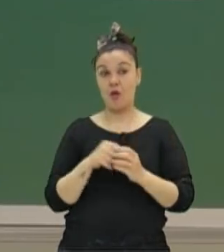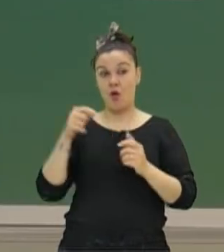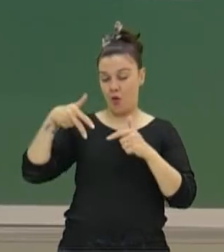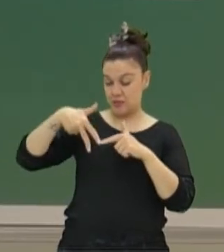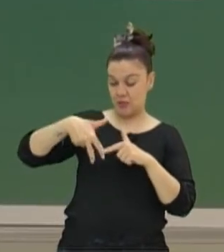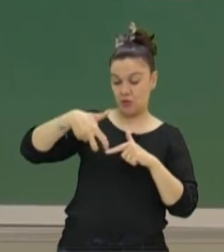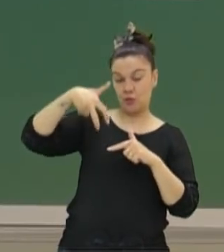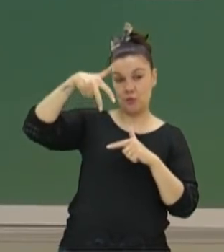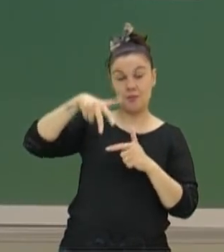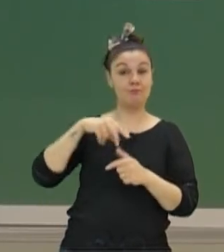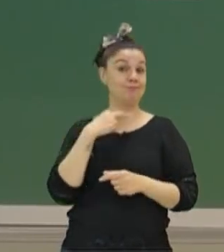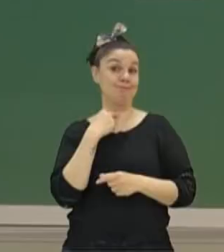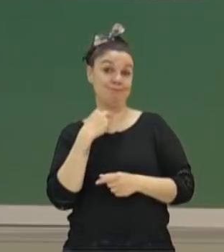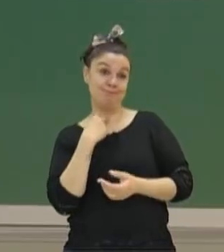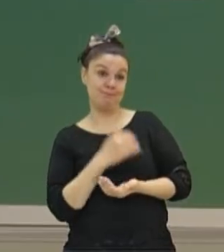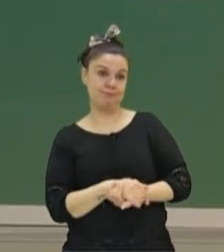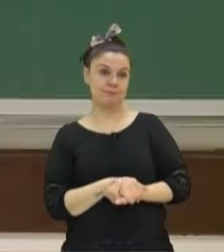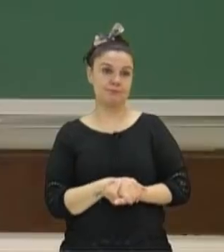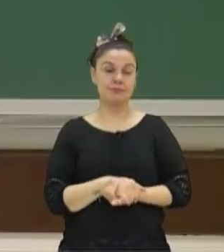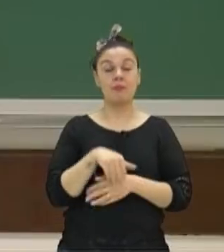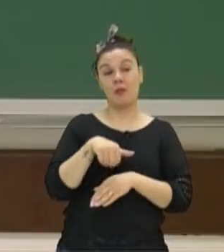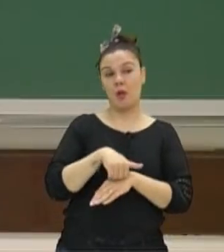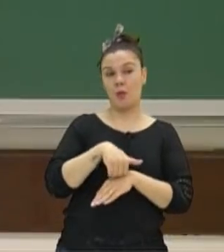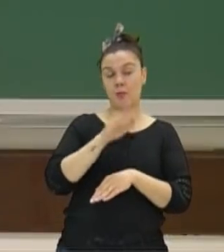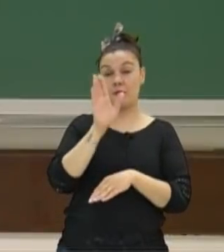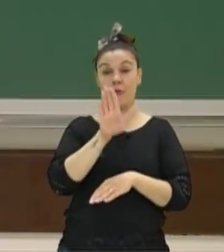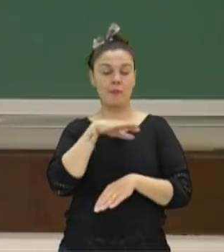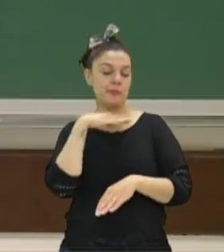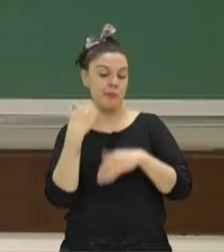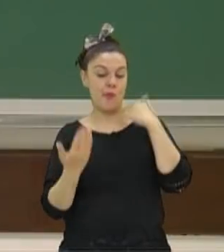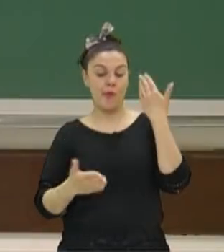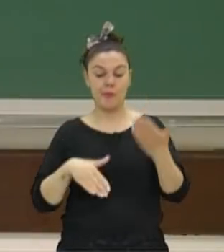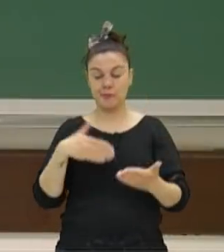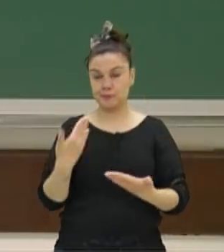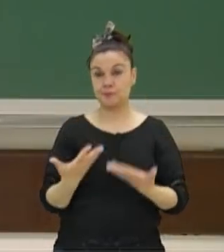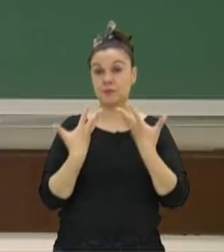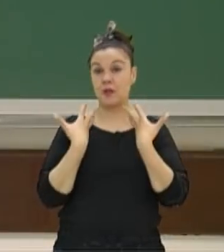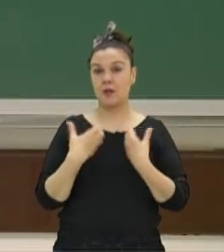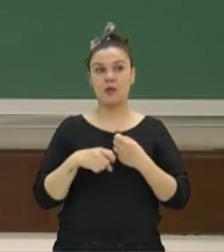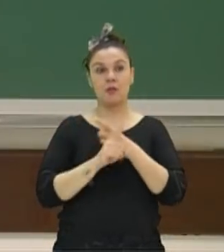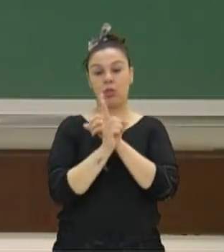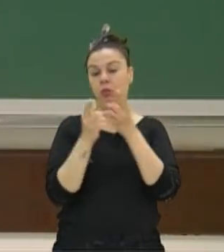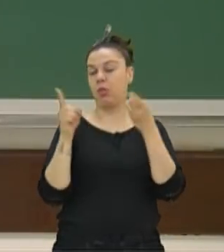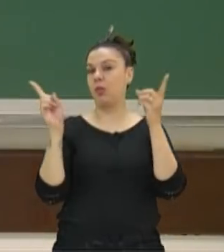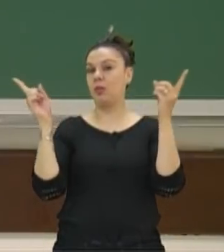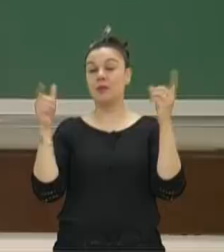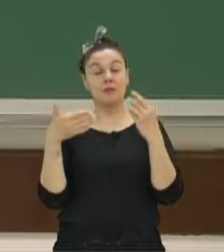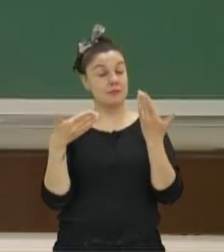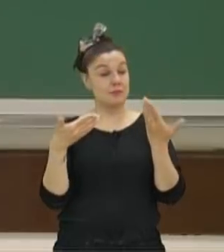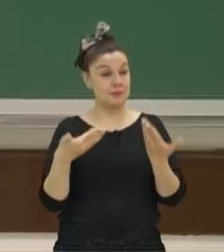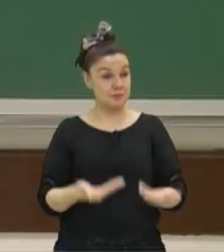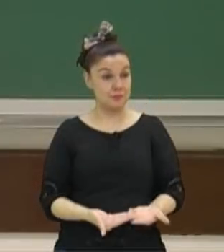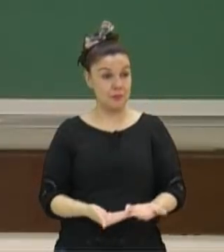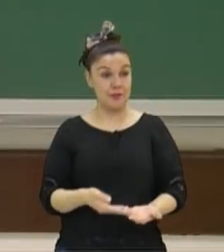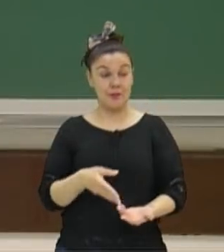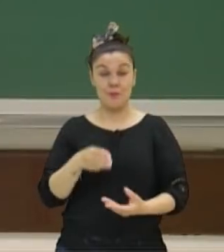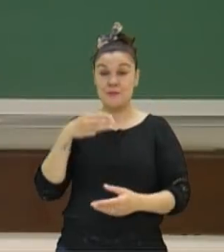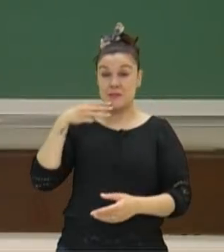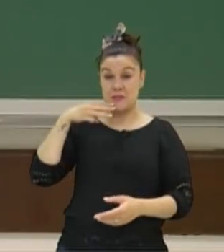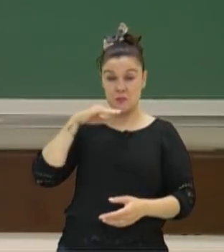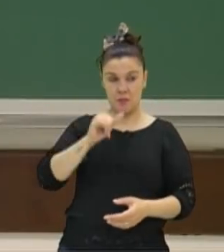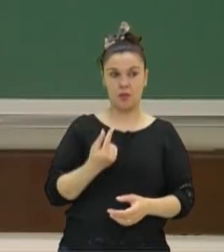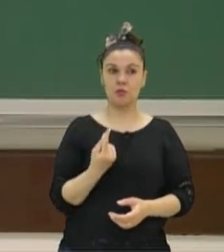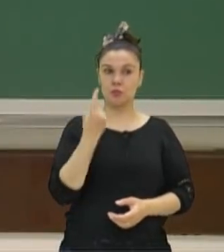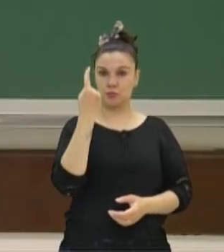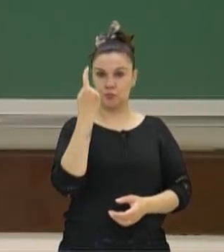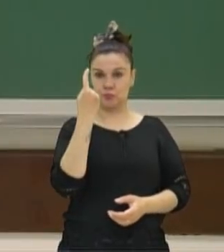duas caudas, tá? Muitos deles também vão morrendo pelo caminho, vão se perdendo. Então, desses milhares,